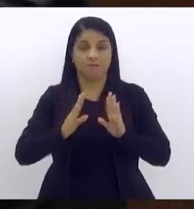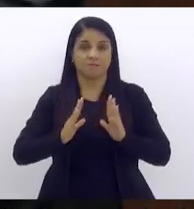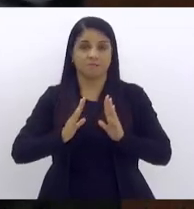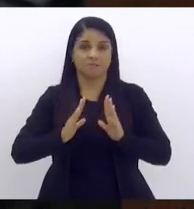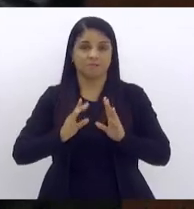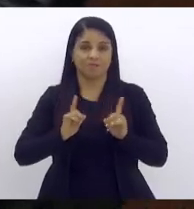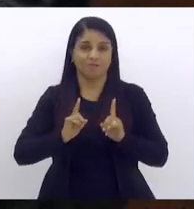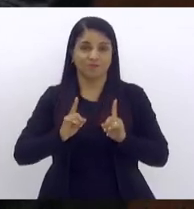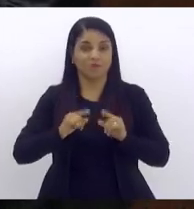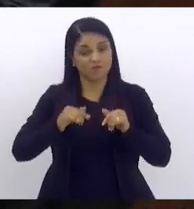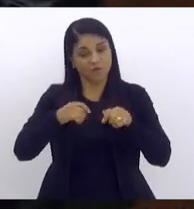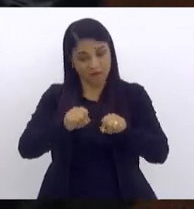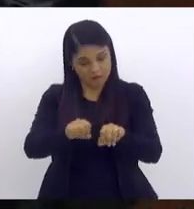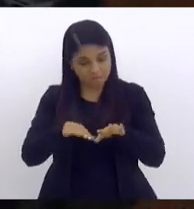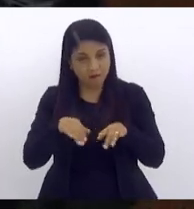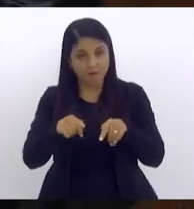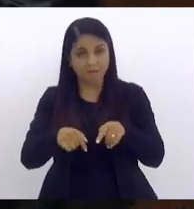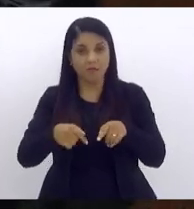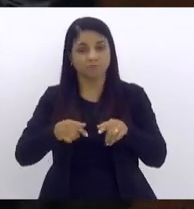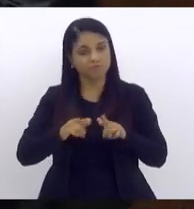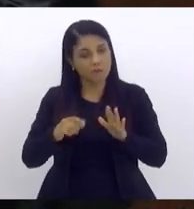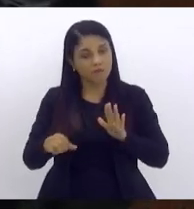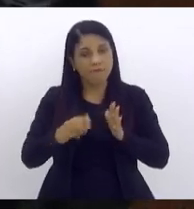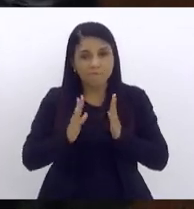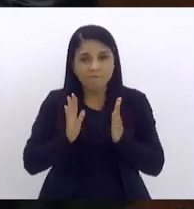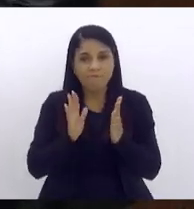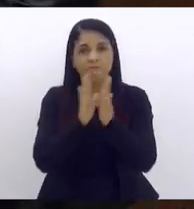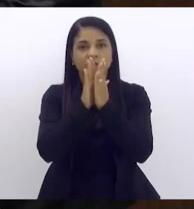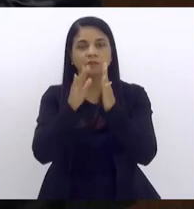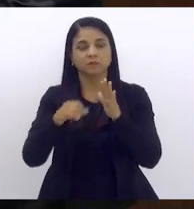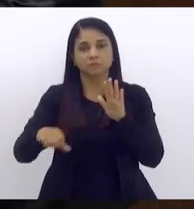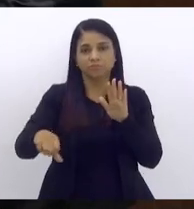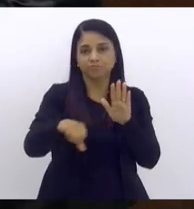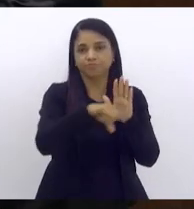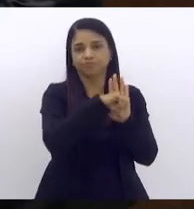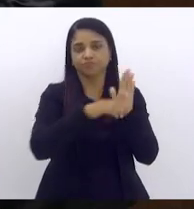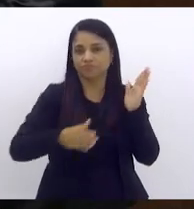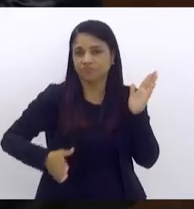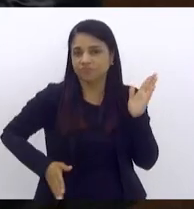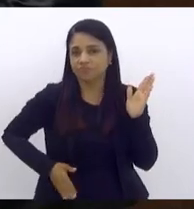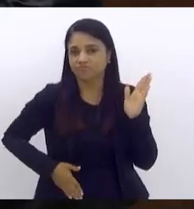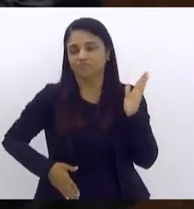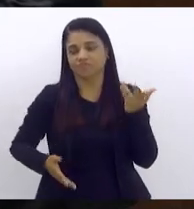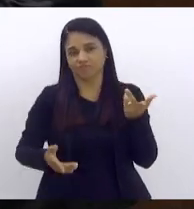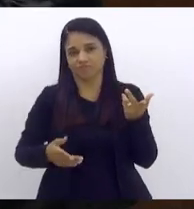enfrentando traficante, enfrentando marginal, enfrentando máfia, não sairíamos de casa.